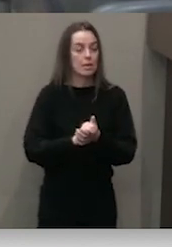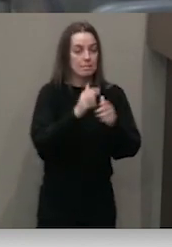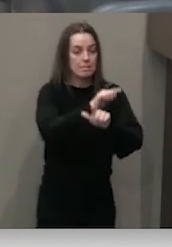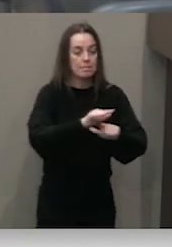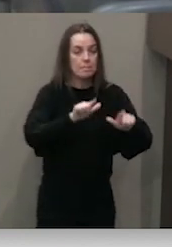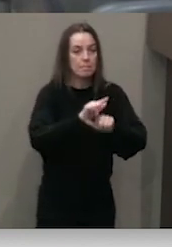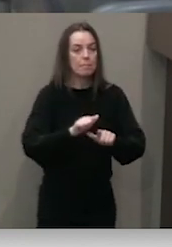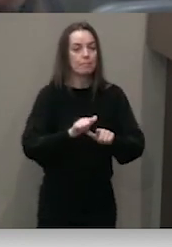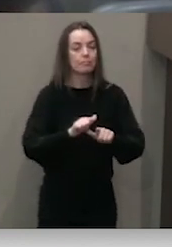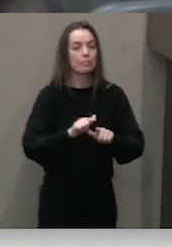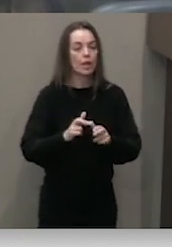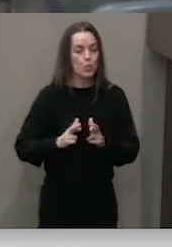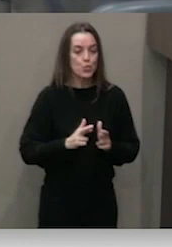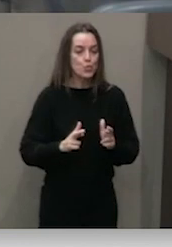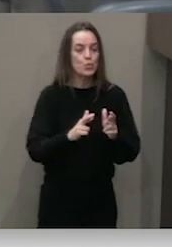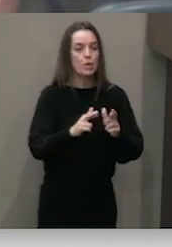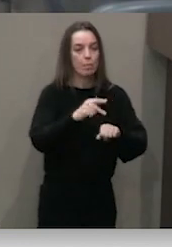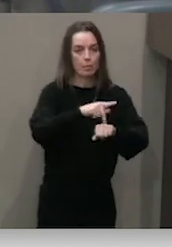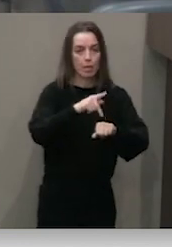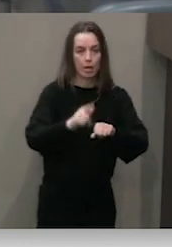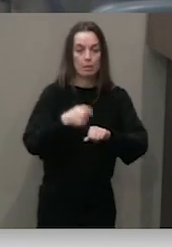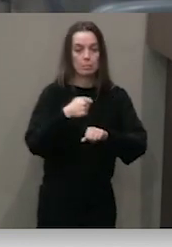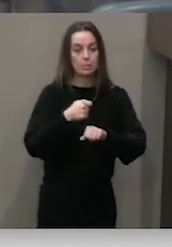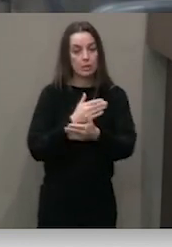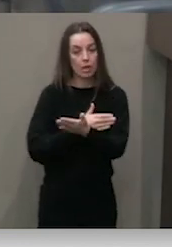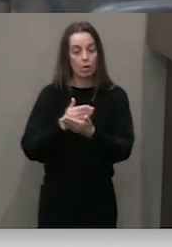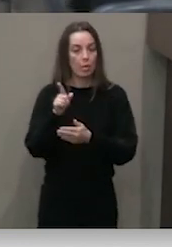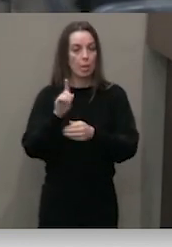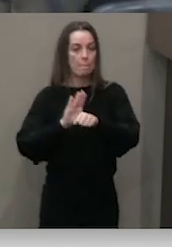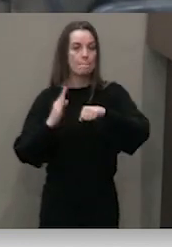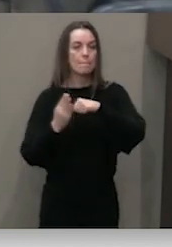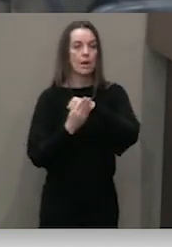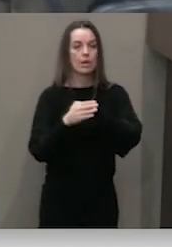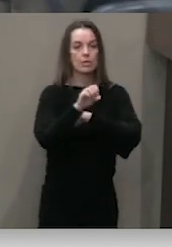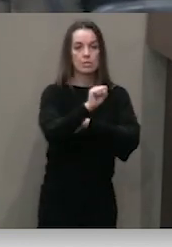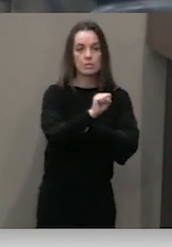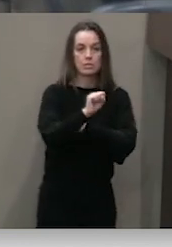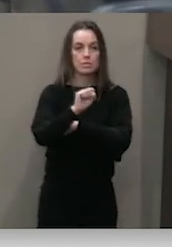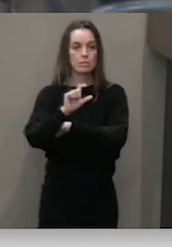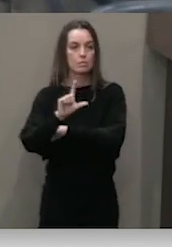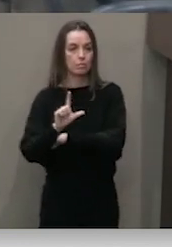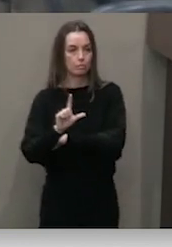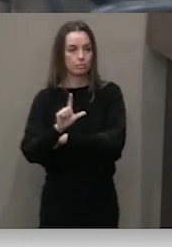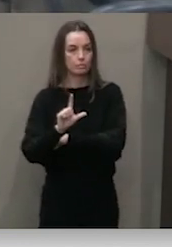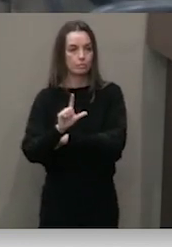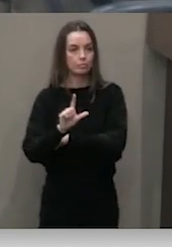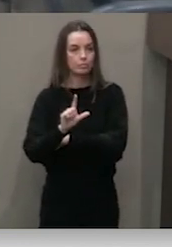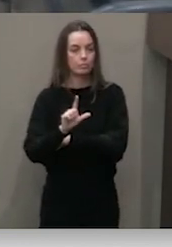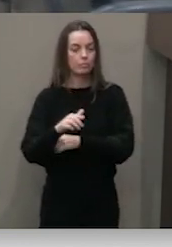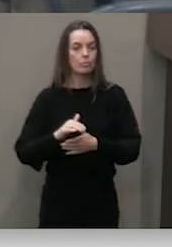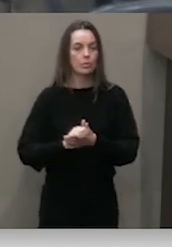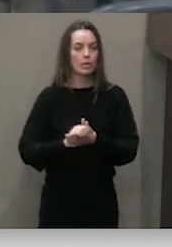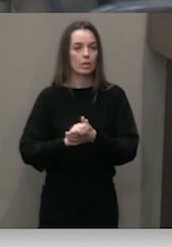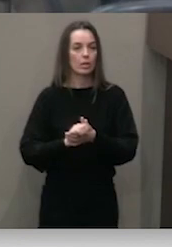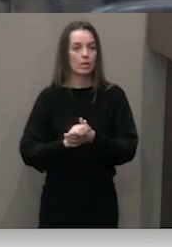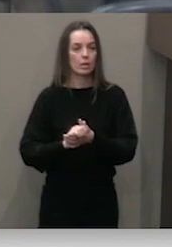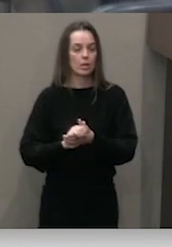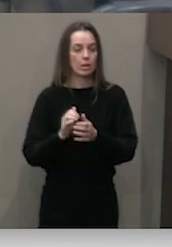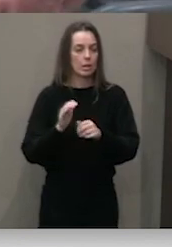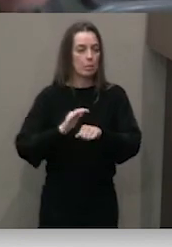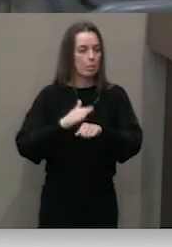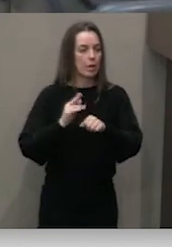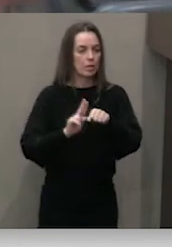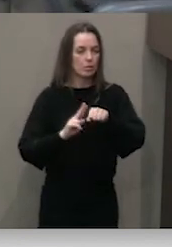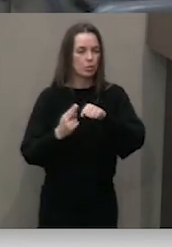Fundo, que tem que ser aqui do bairro São Luís Gonzaga, passar toda pela perímetro urbano e parar lá no bairro